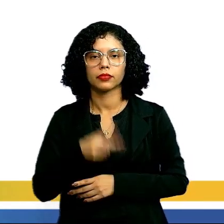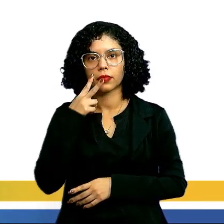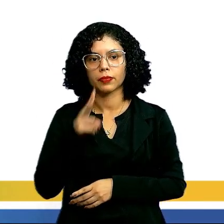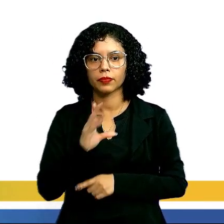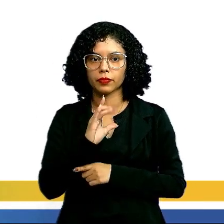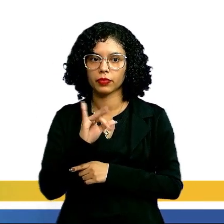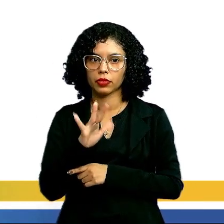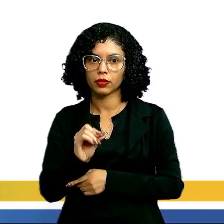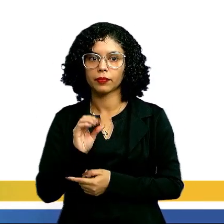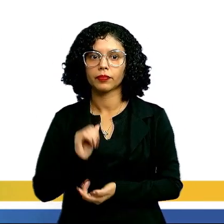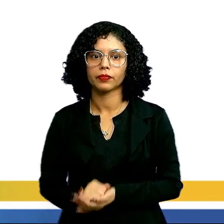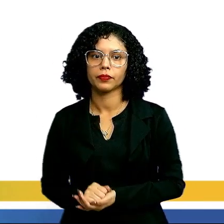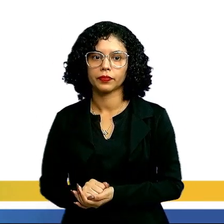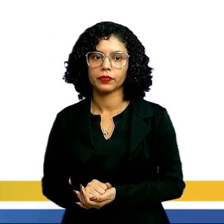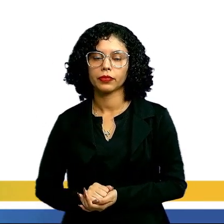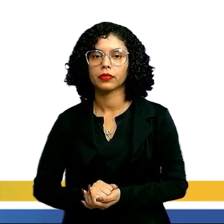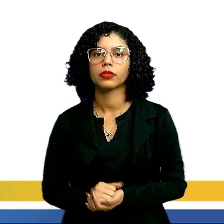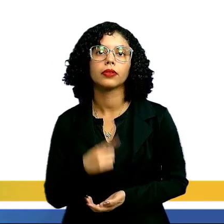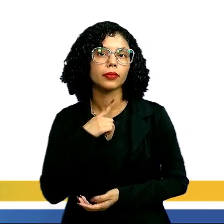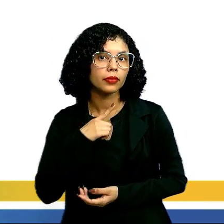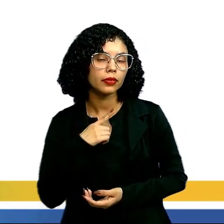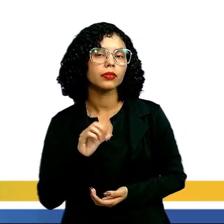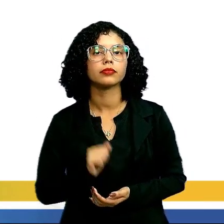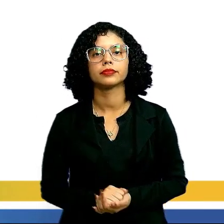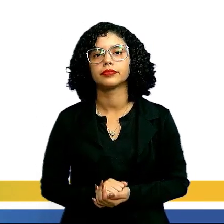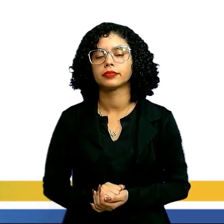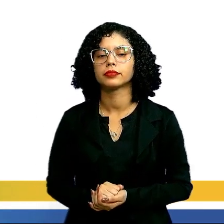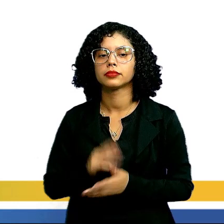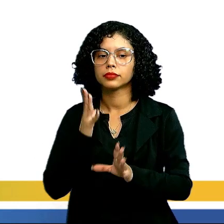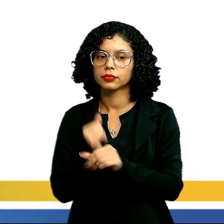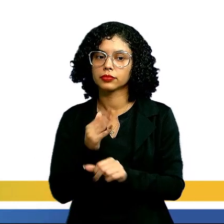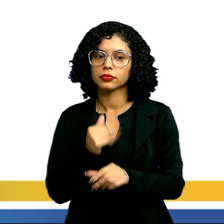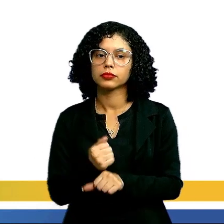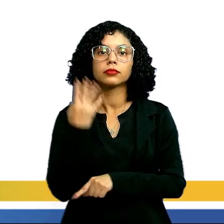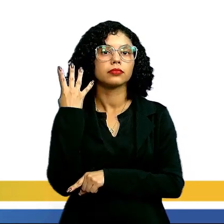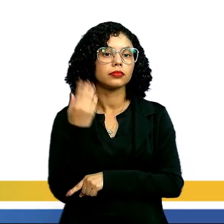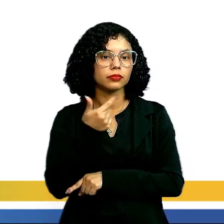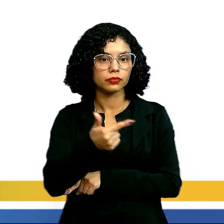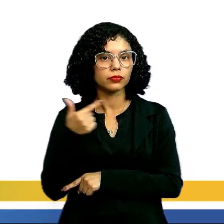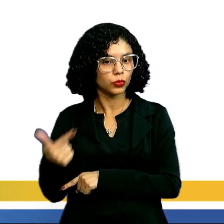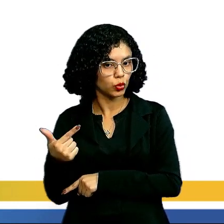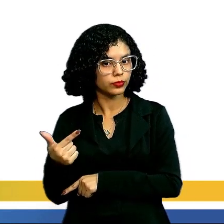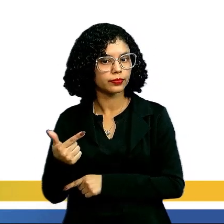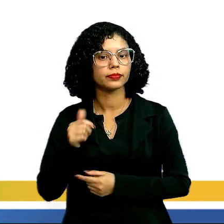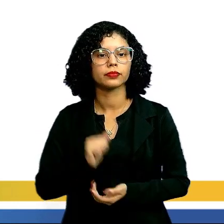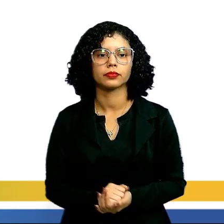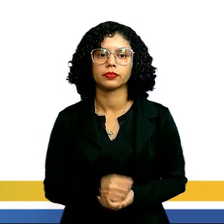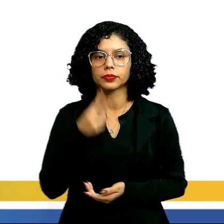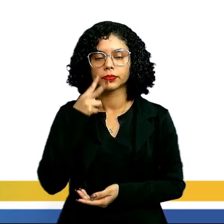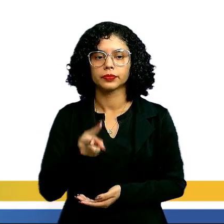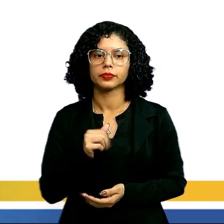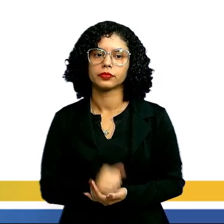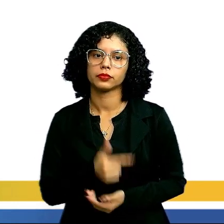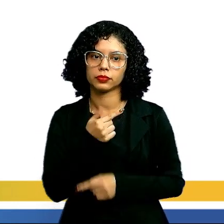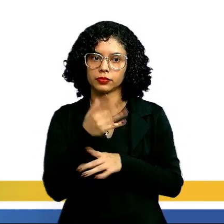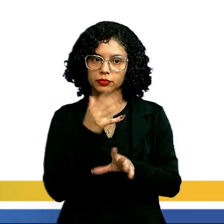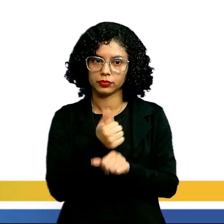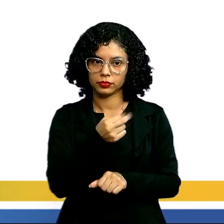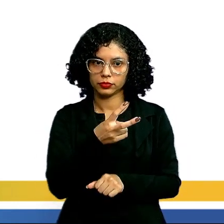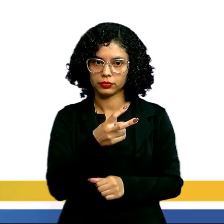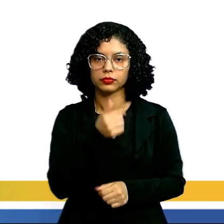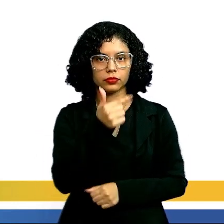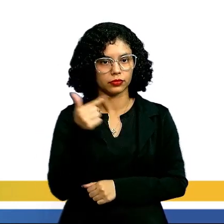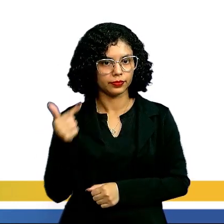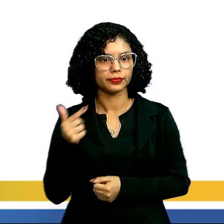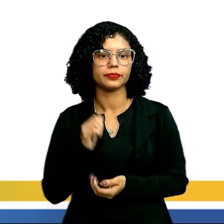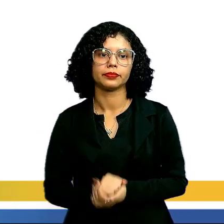ver o Caio. Olha aí, o Caio, tá? A soma tem que dar 22. Então vamos lá. 7 mais